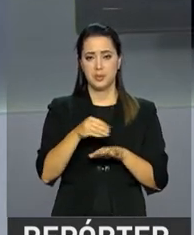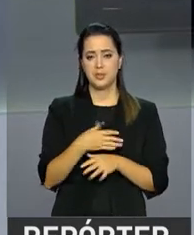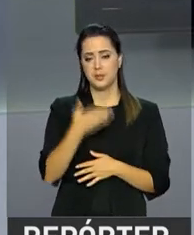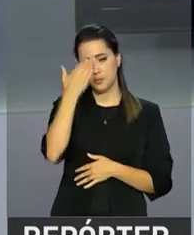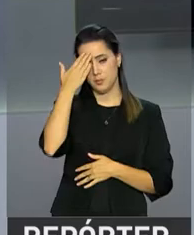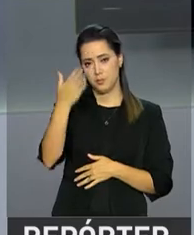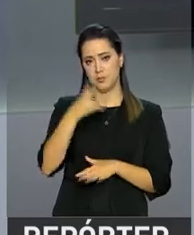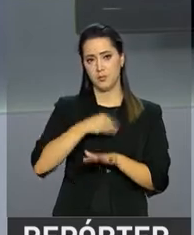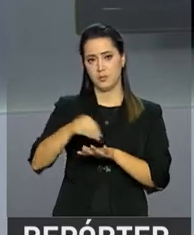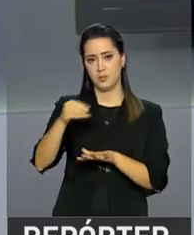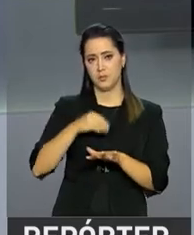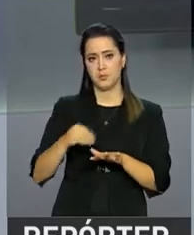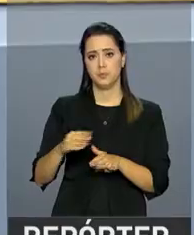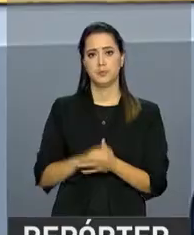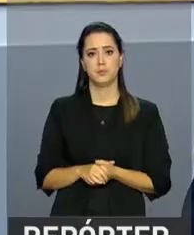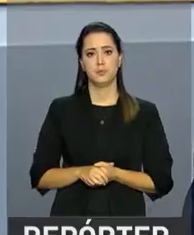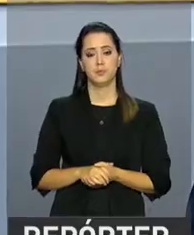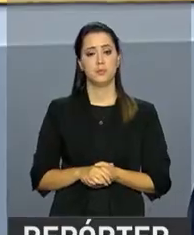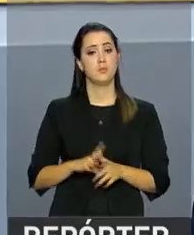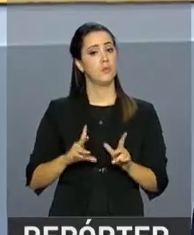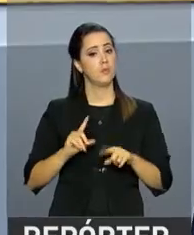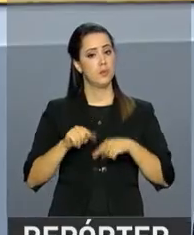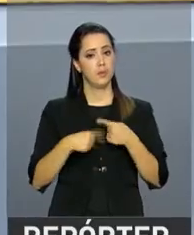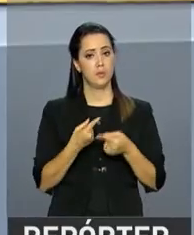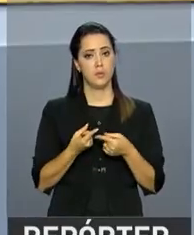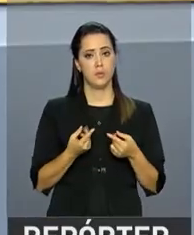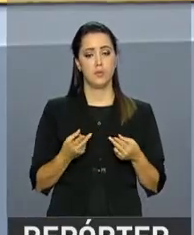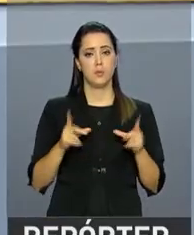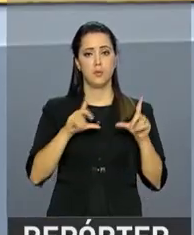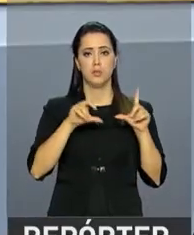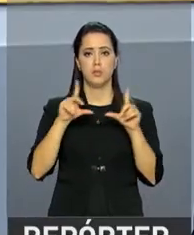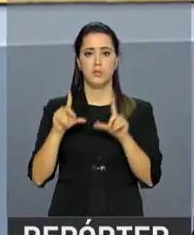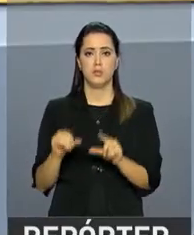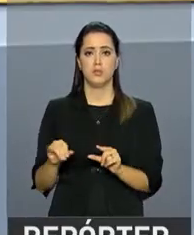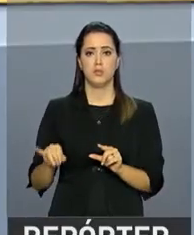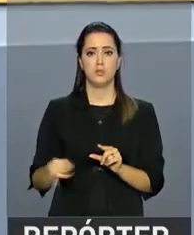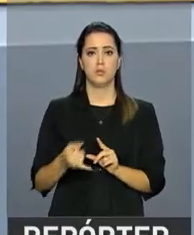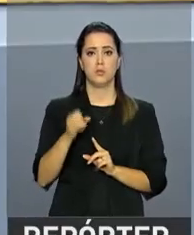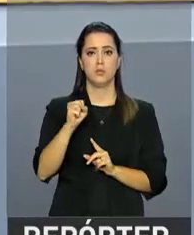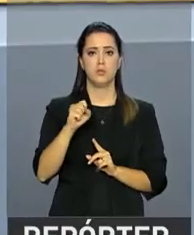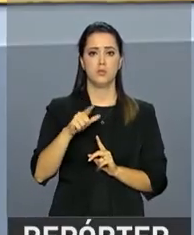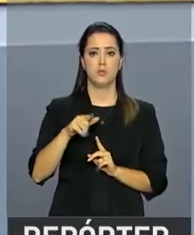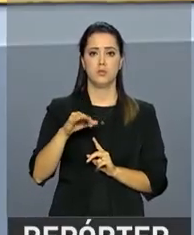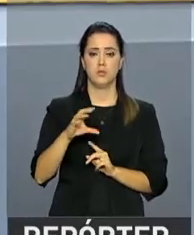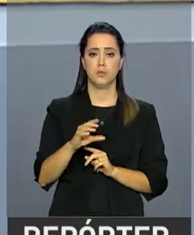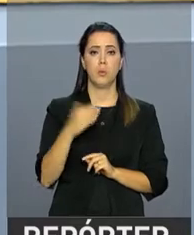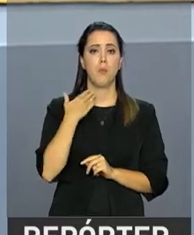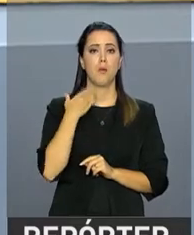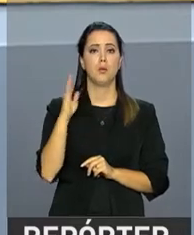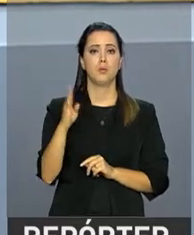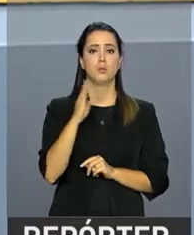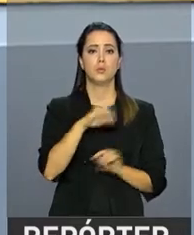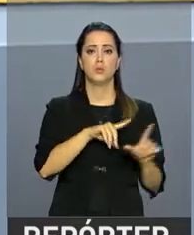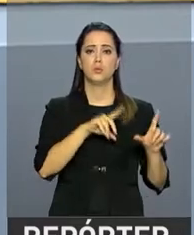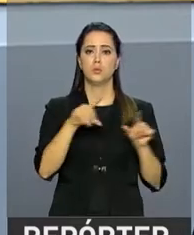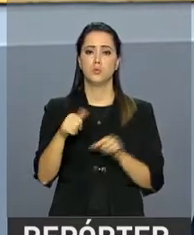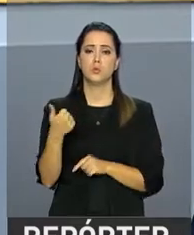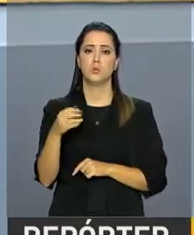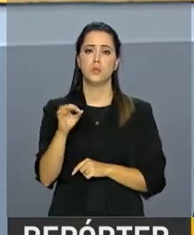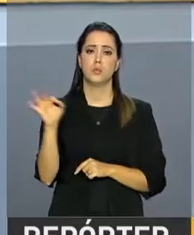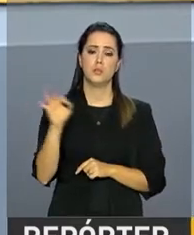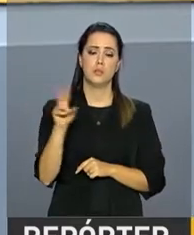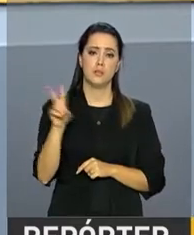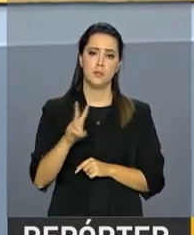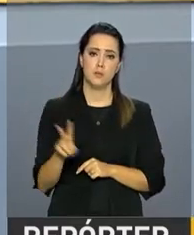obrigado pelas informações logo após o anúncio da queda da taxa selic o banco do brasil anunciou a décima redução consecutiva